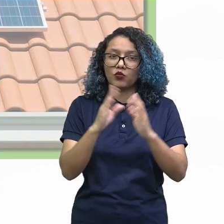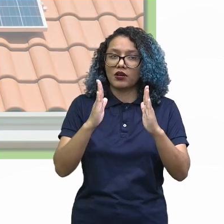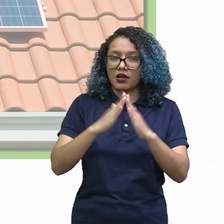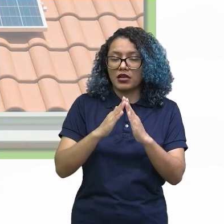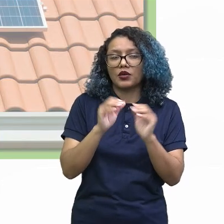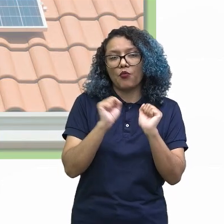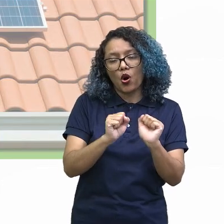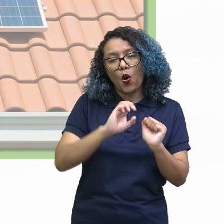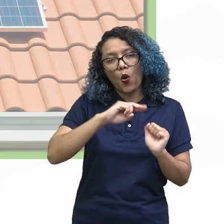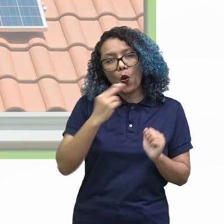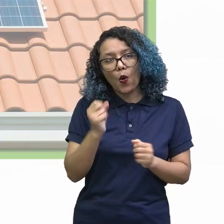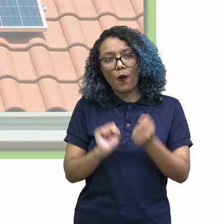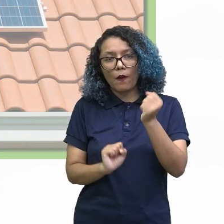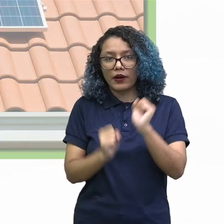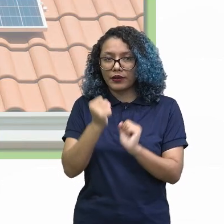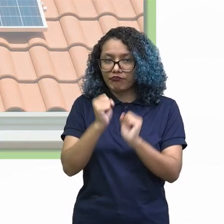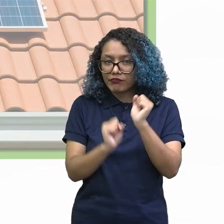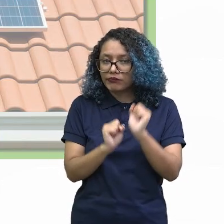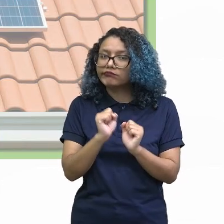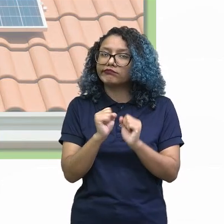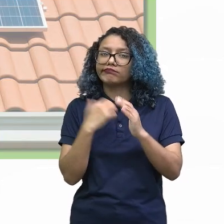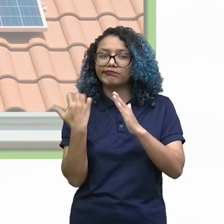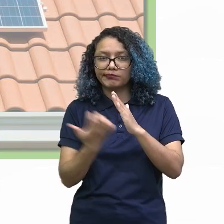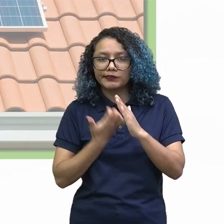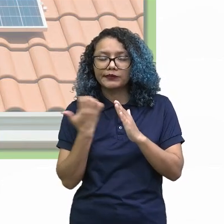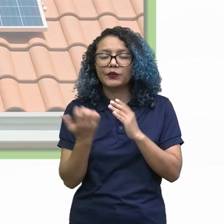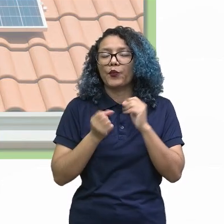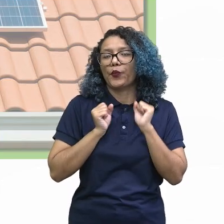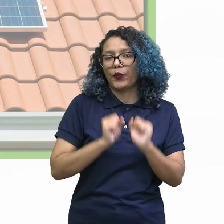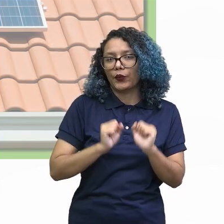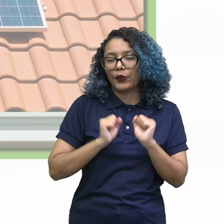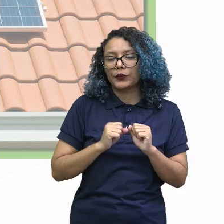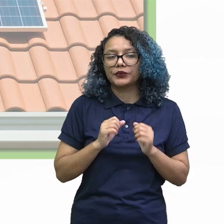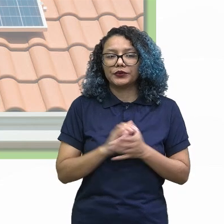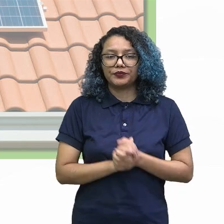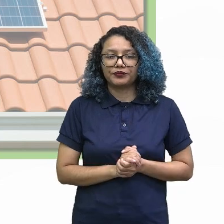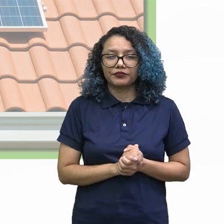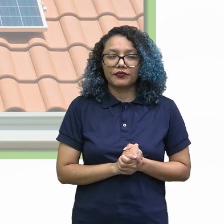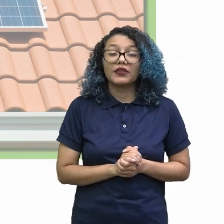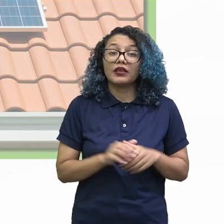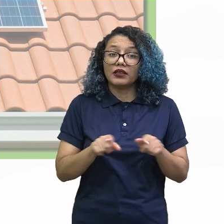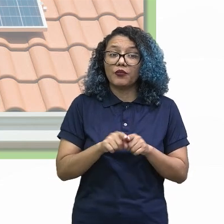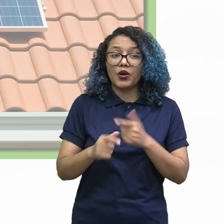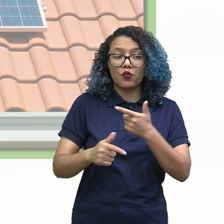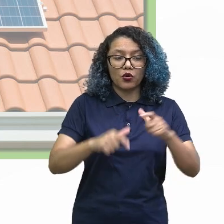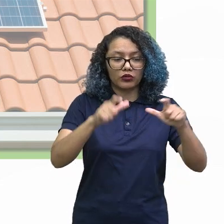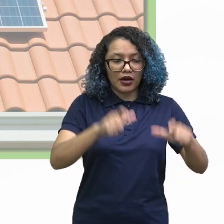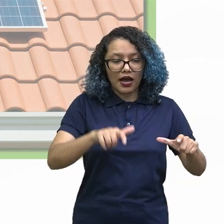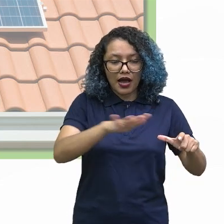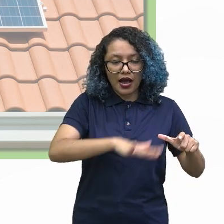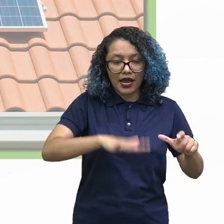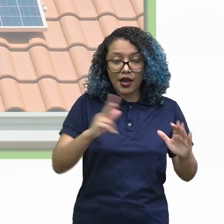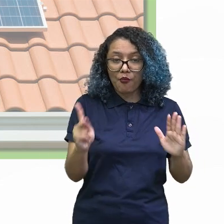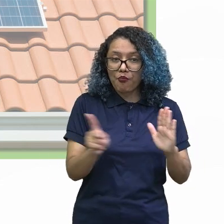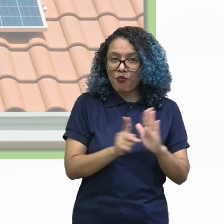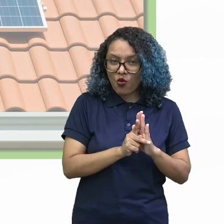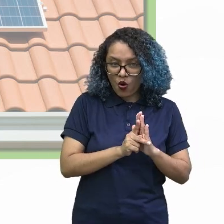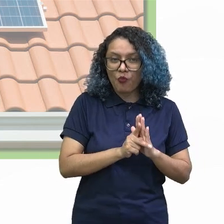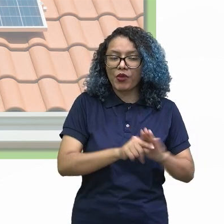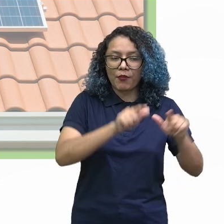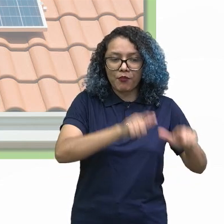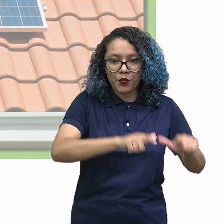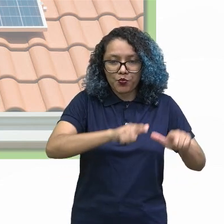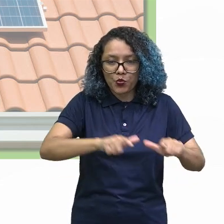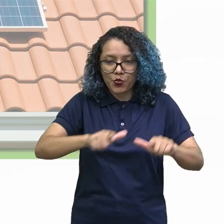na sua empresa, ou na sua indústria. E tem também estações, né? Áreas maiores ali com várias